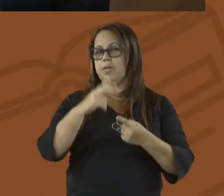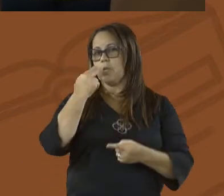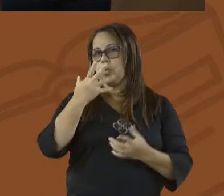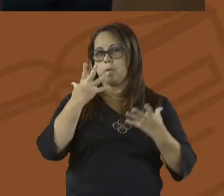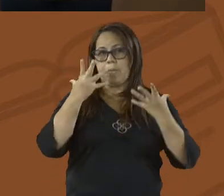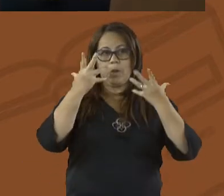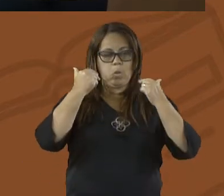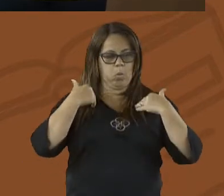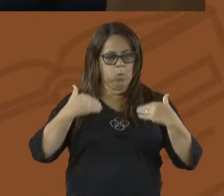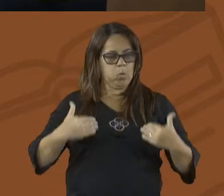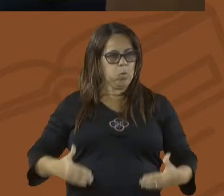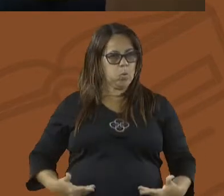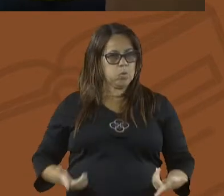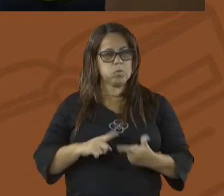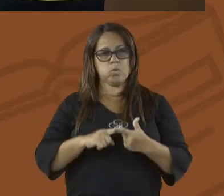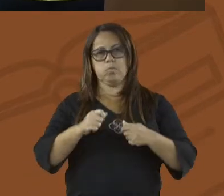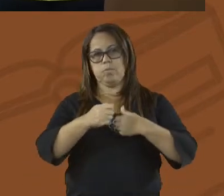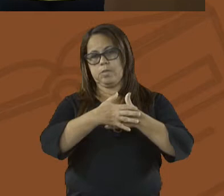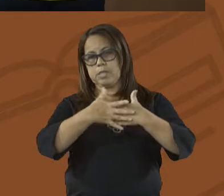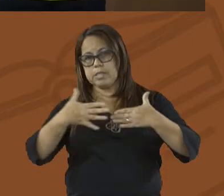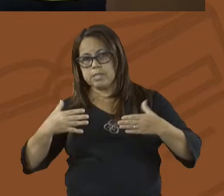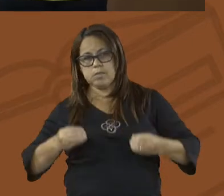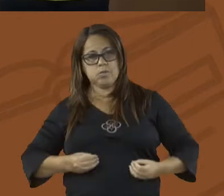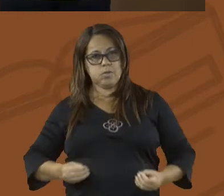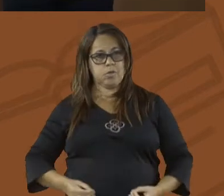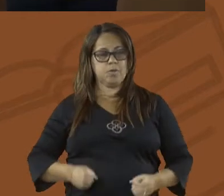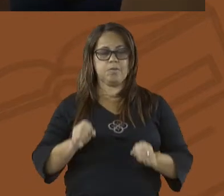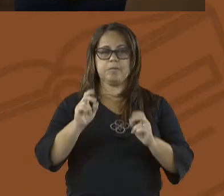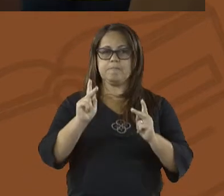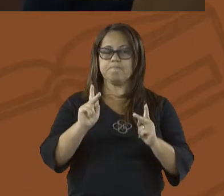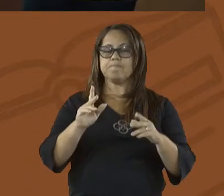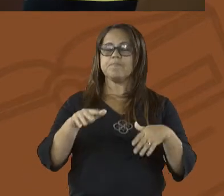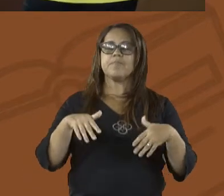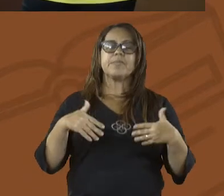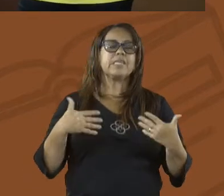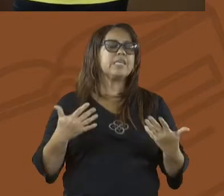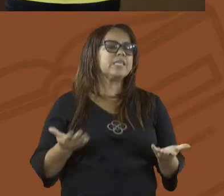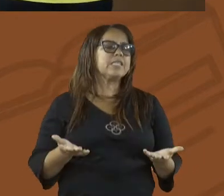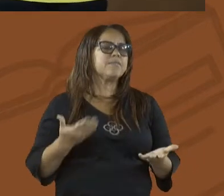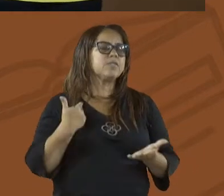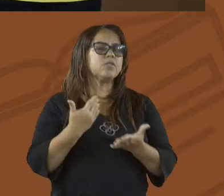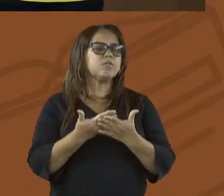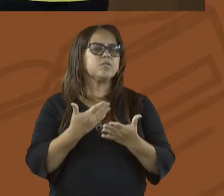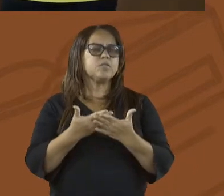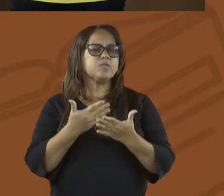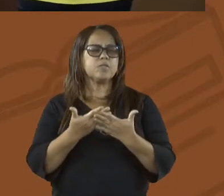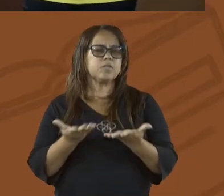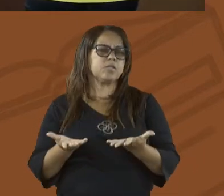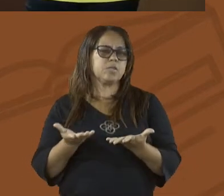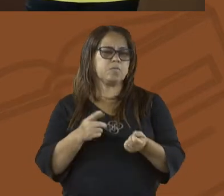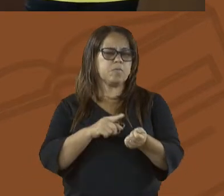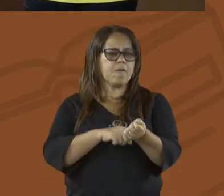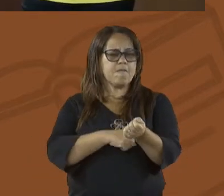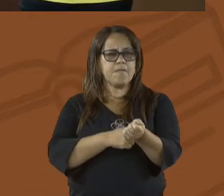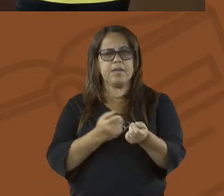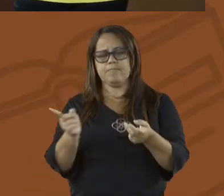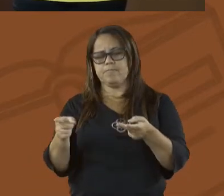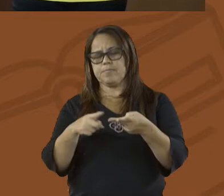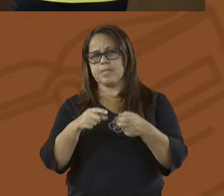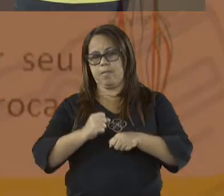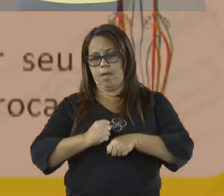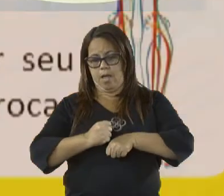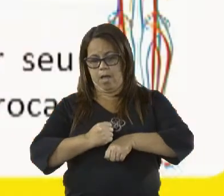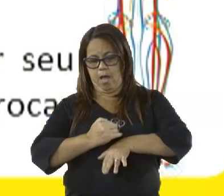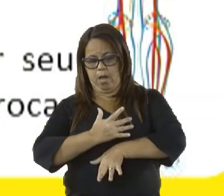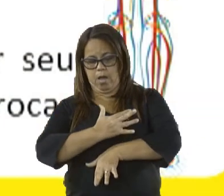corpo, alimentando tecidos e órgãos. Aí, para a gente ver um pouquinho sobre os vasos sanguíneos, ó, as artérias